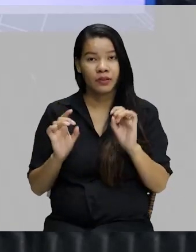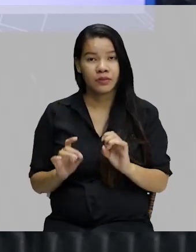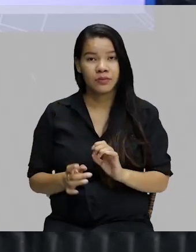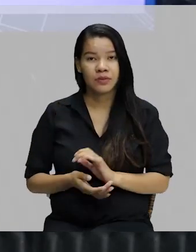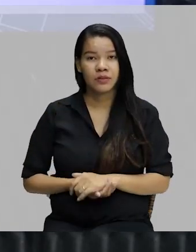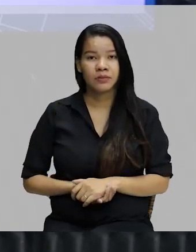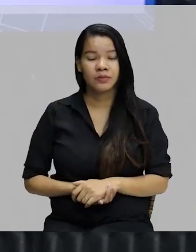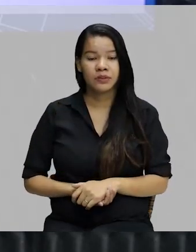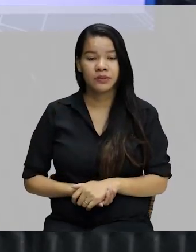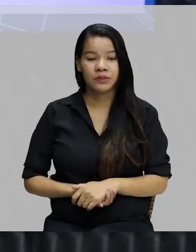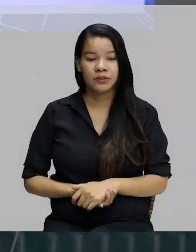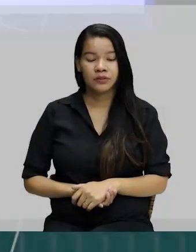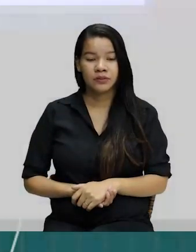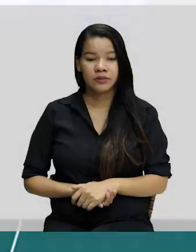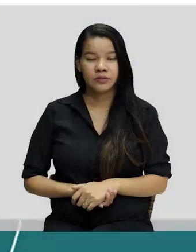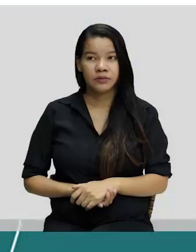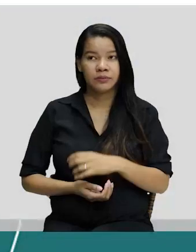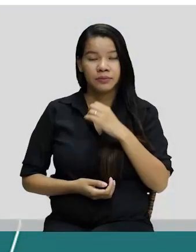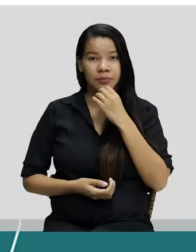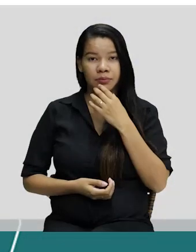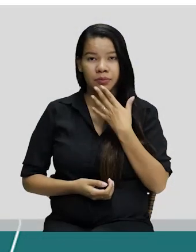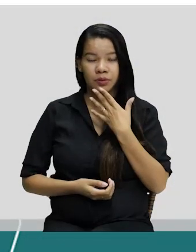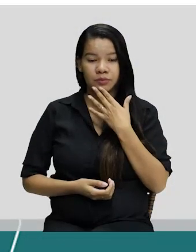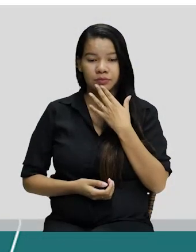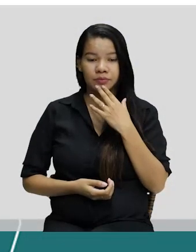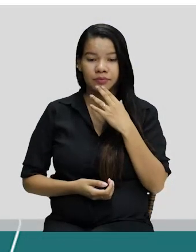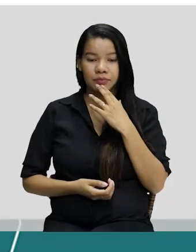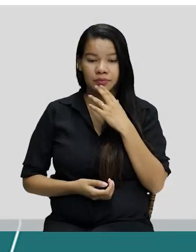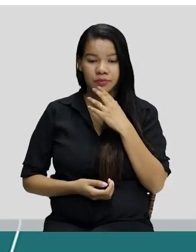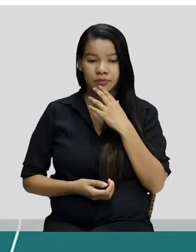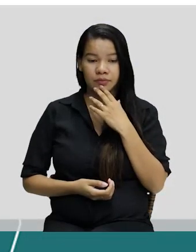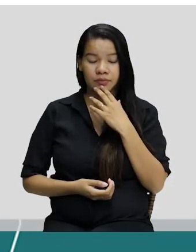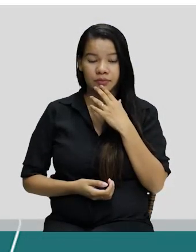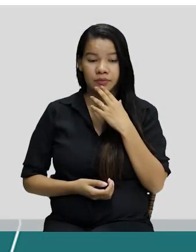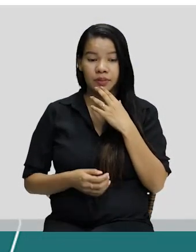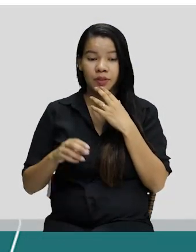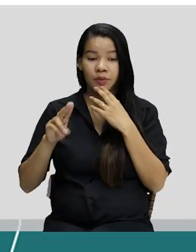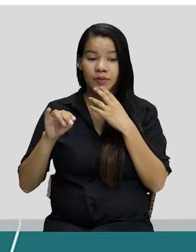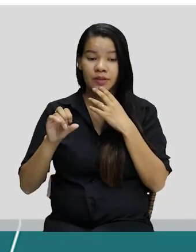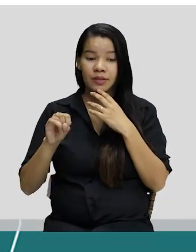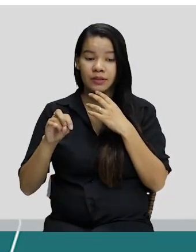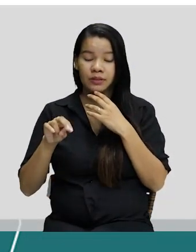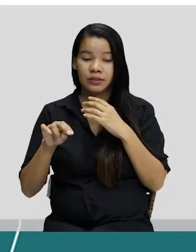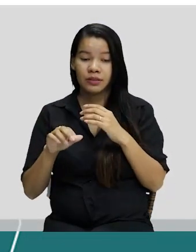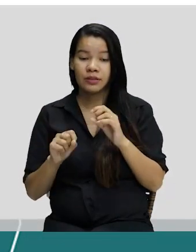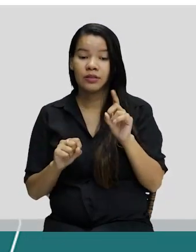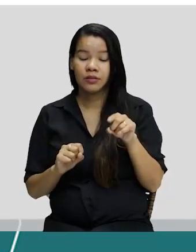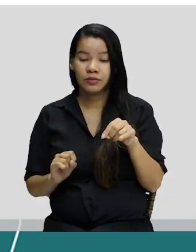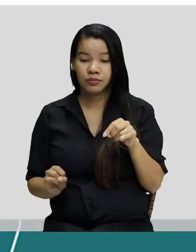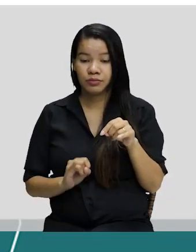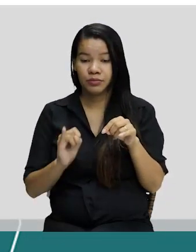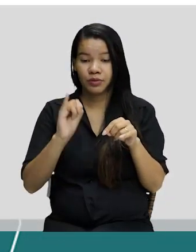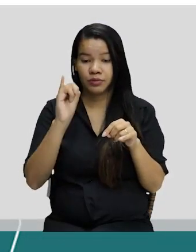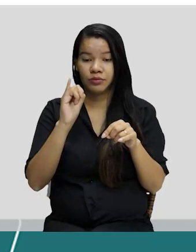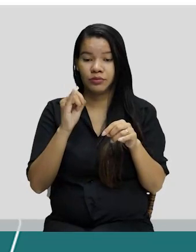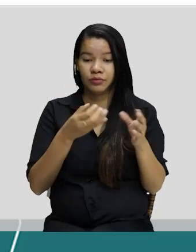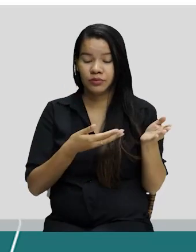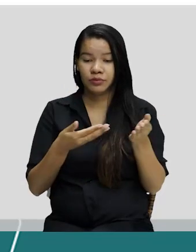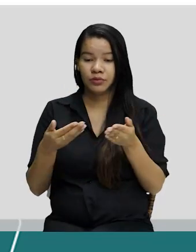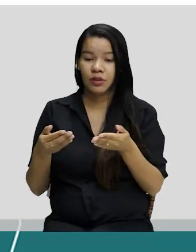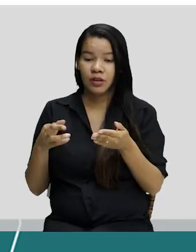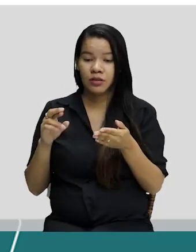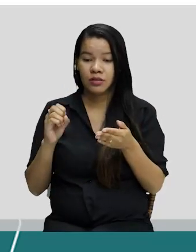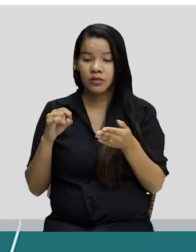especial. Bom, as usinas nucleares, elas são importantes fontes de resíduos